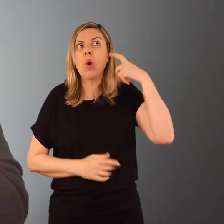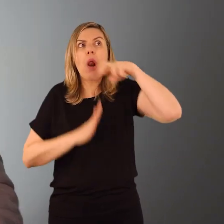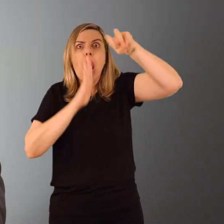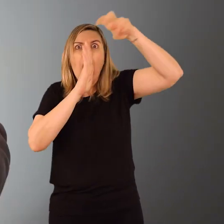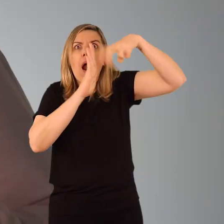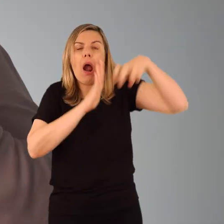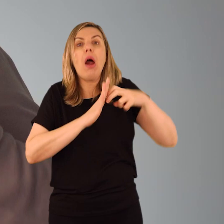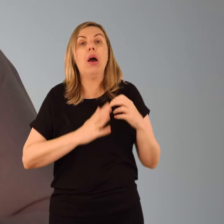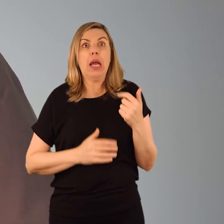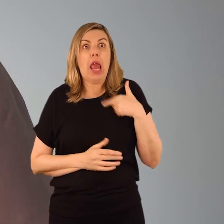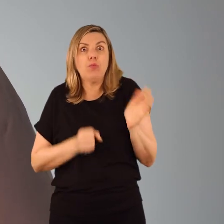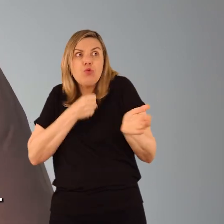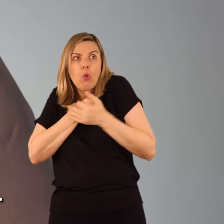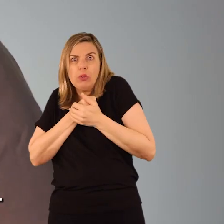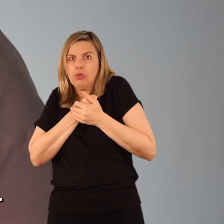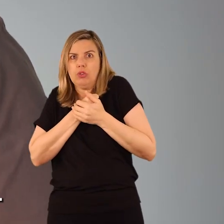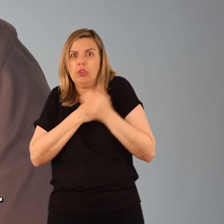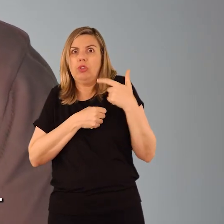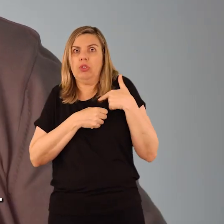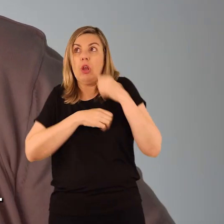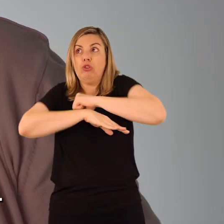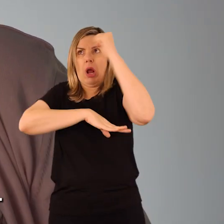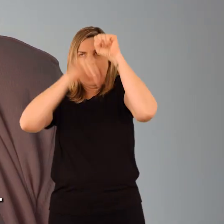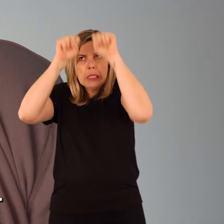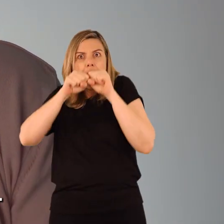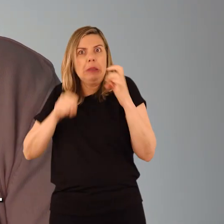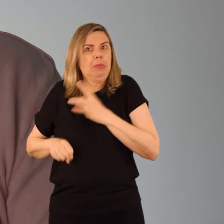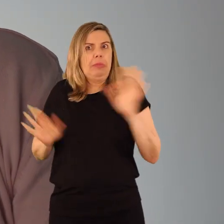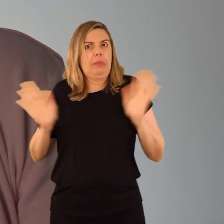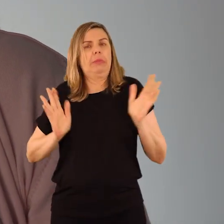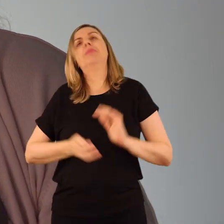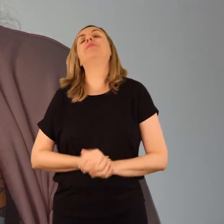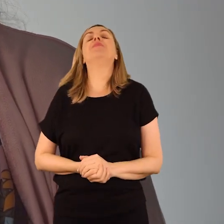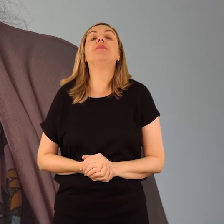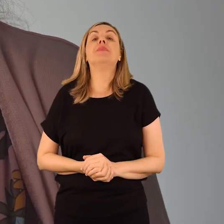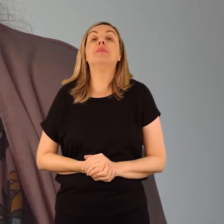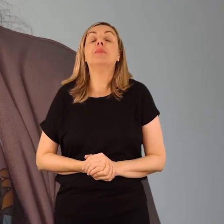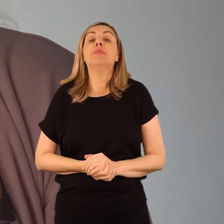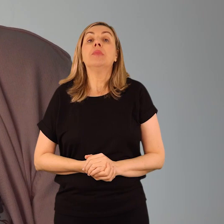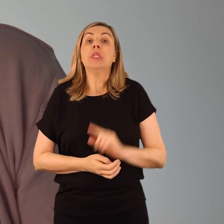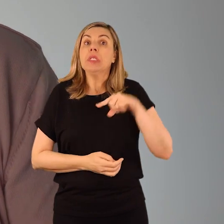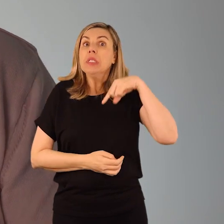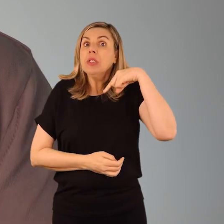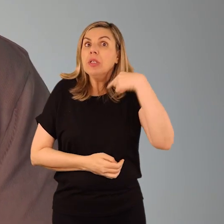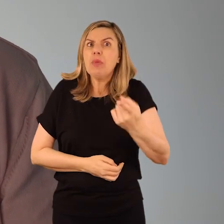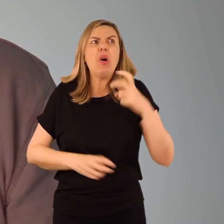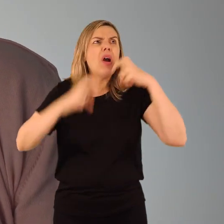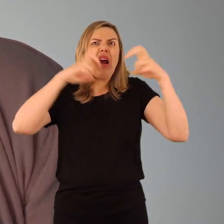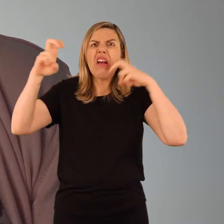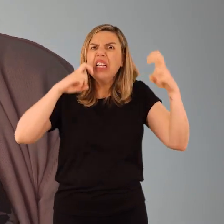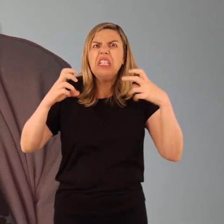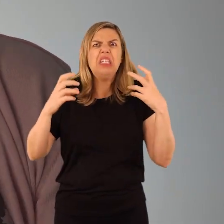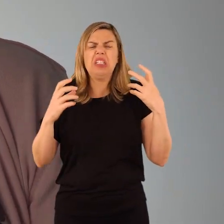olhar o quarto. Curvou o corpo para trás. Não, apareci na janela, fiquei com medo, não sabia o que era, né? E aí depois de um tempo assim, de uma gritaria,